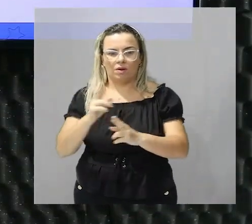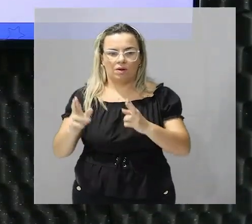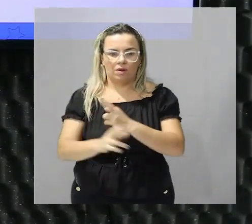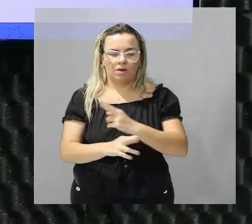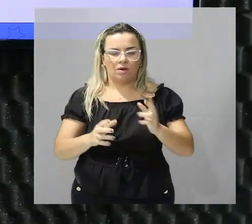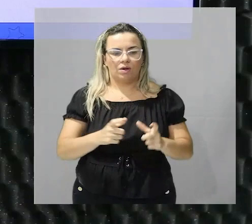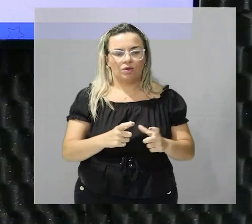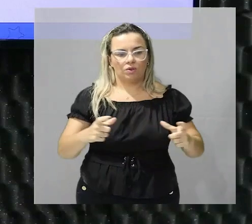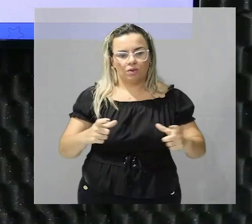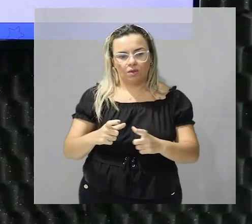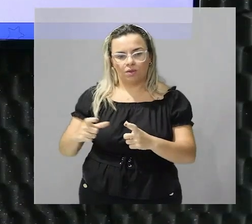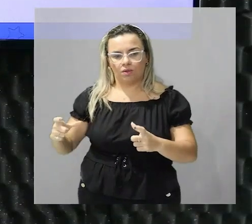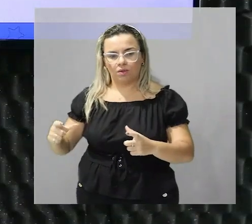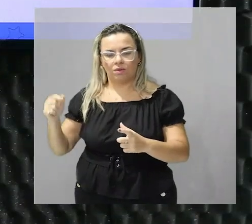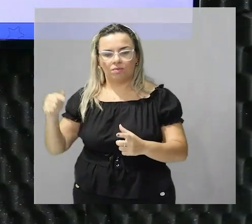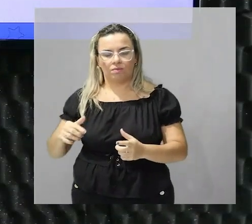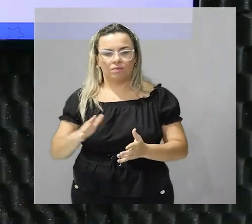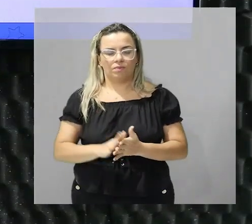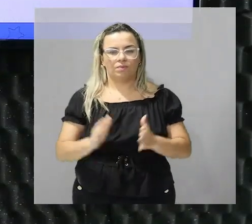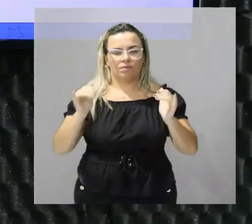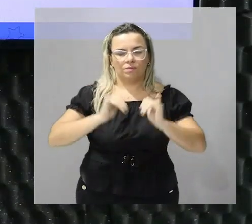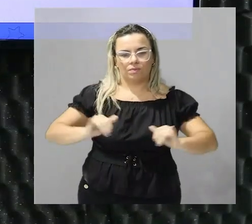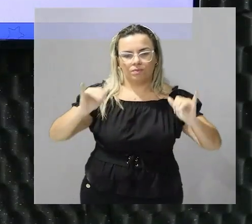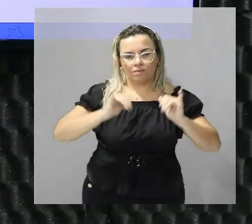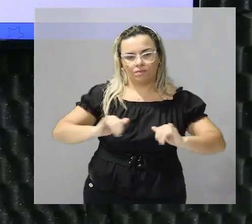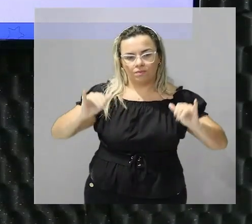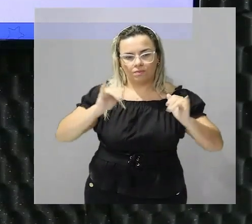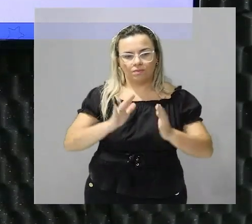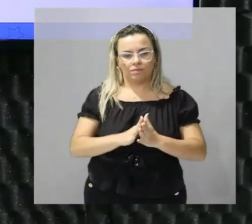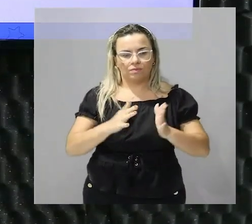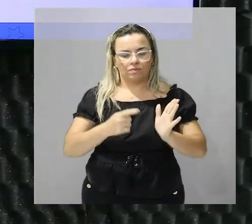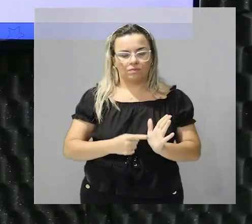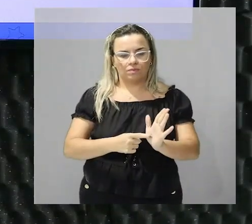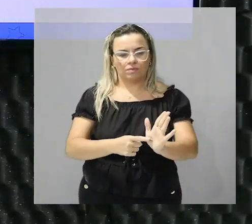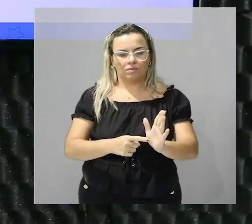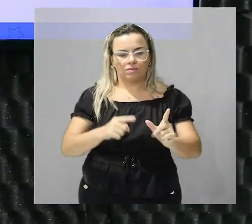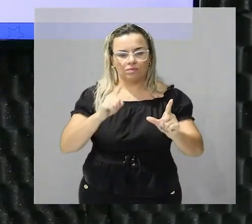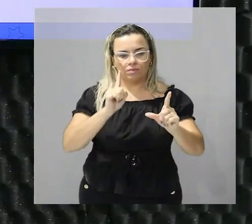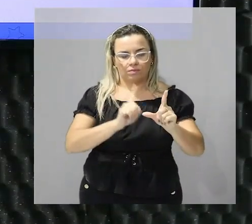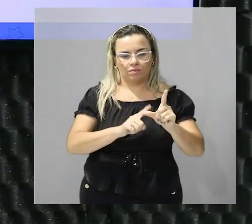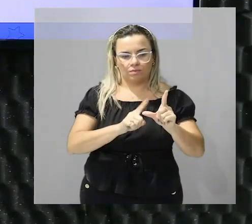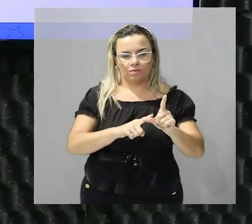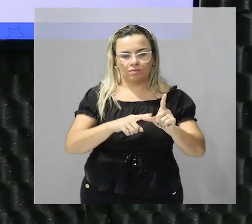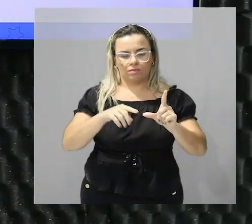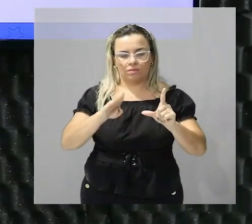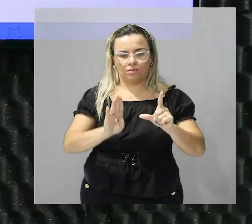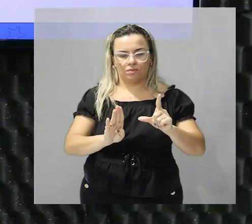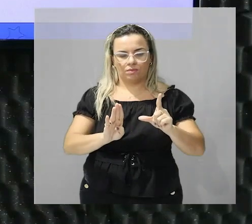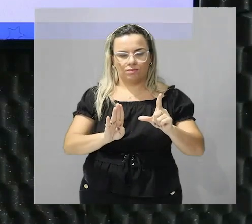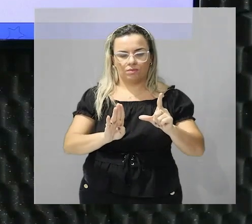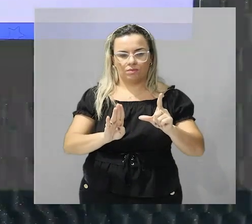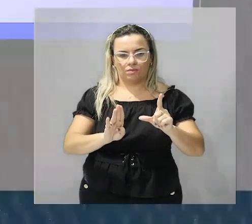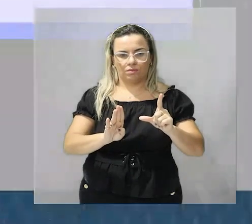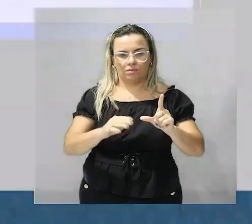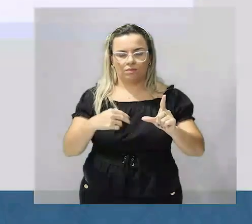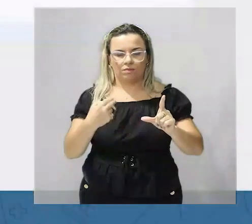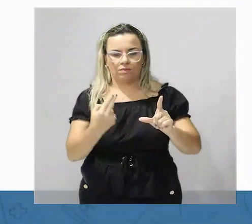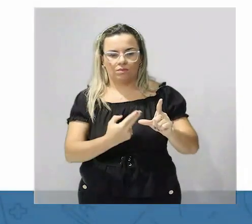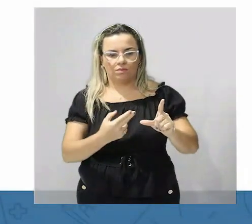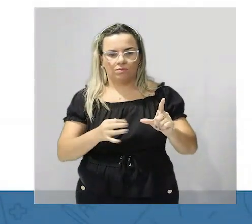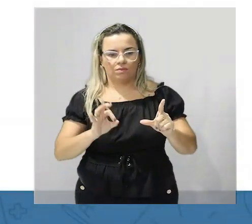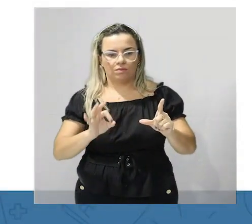grandezas, tá? Ela, essa informação, aparece para nós lá na letra B, que é o nosso gabarito.